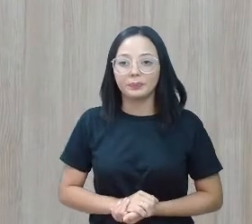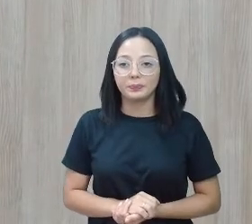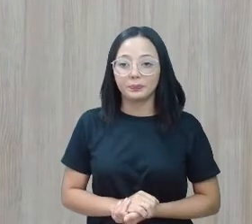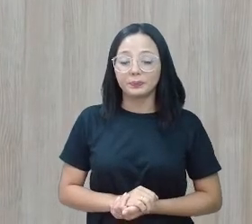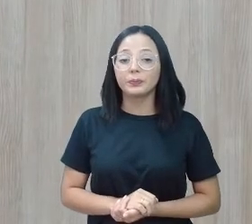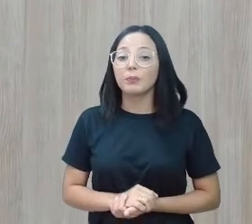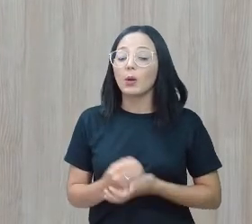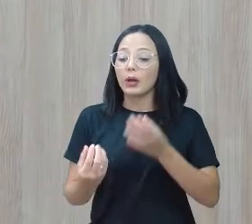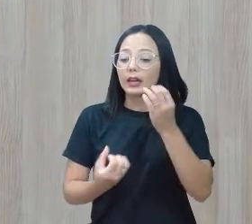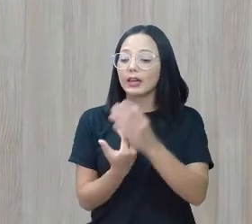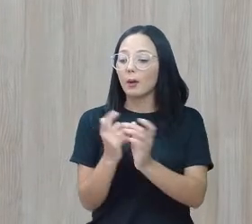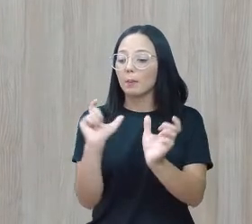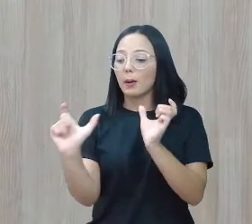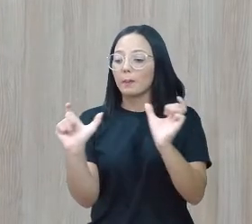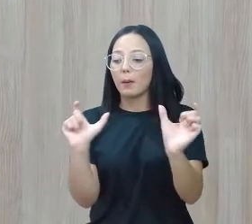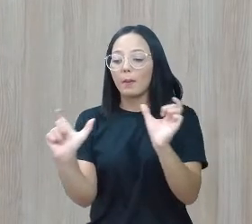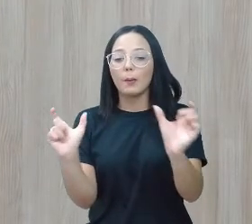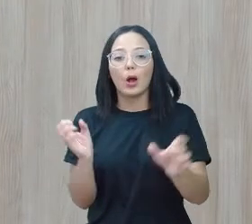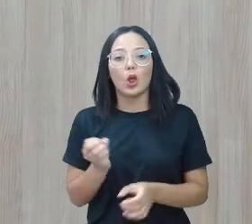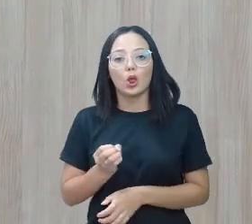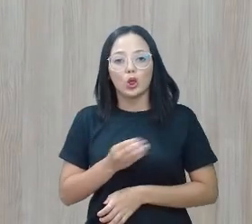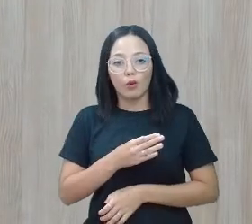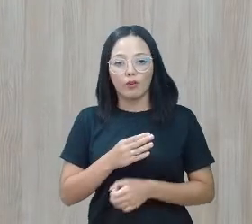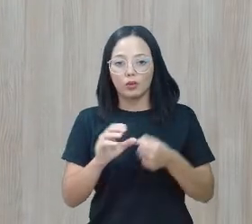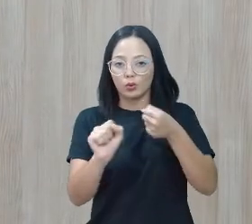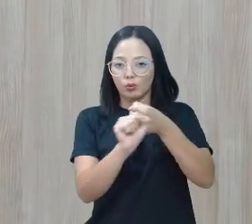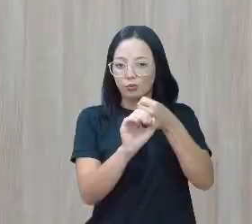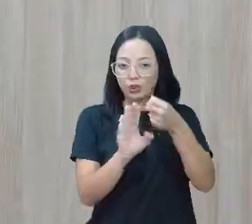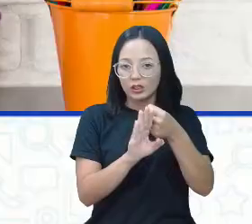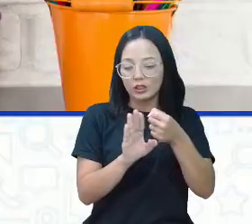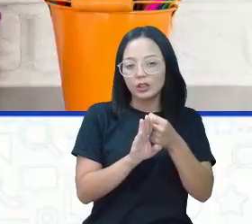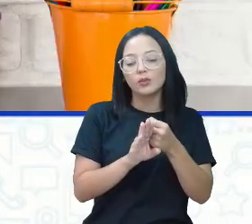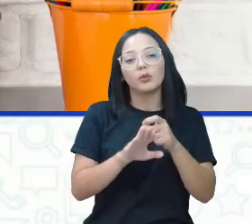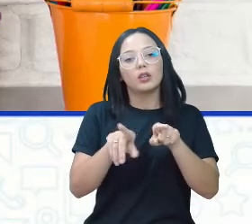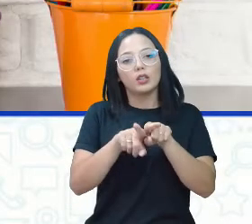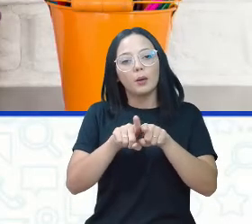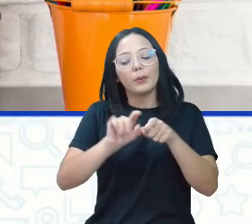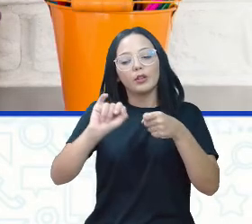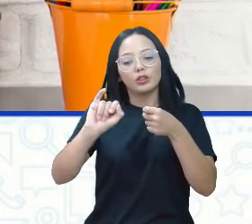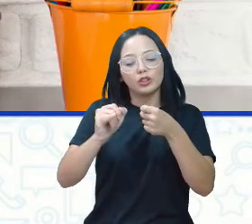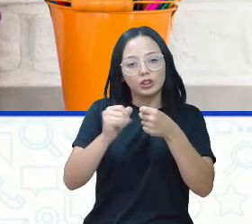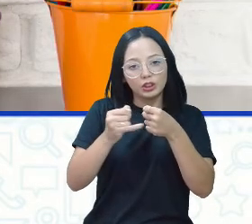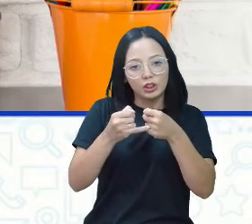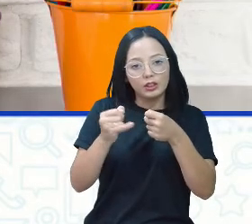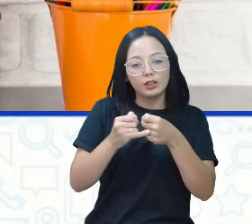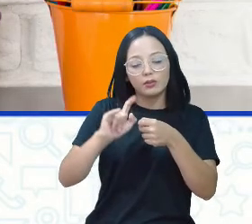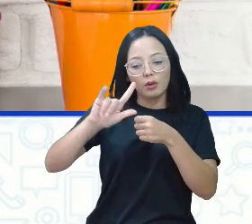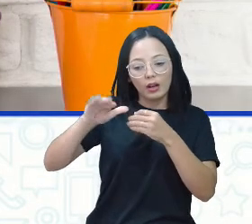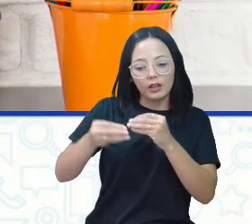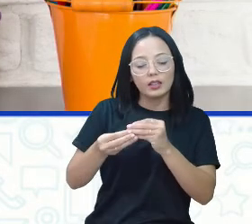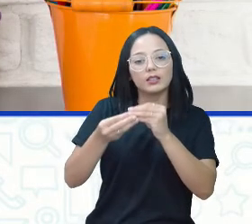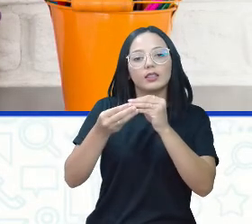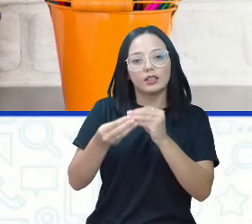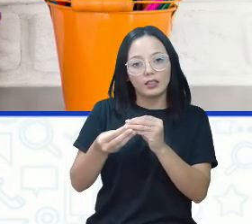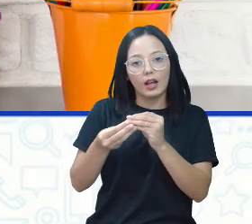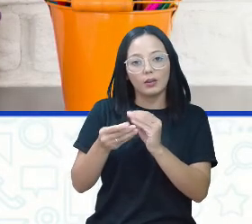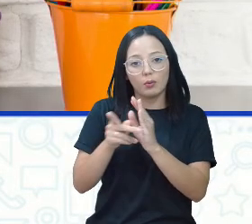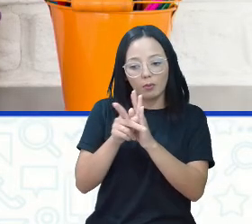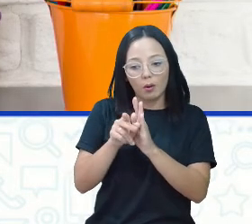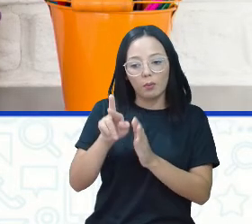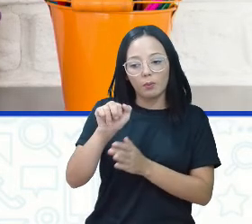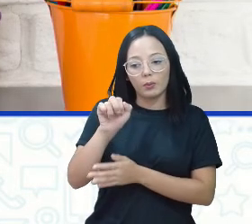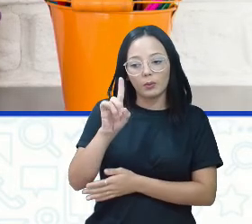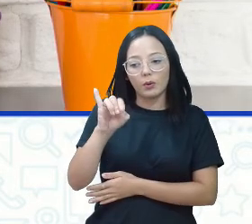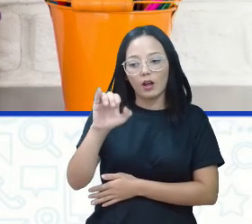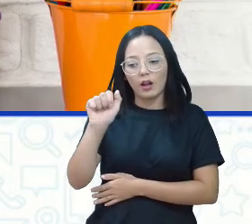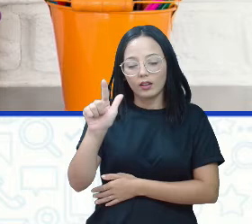Criam novas palavras também, não é? Os substantivos ou adjetivos, ao serem acrescentados a um radical.